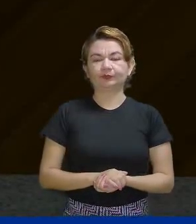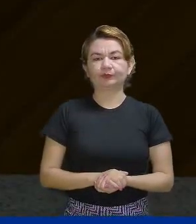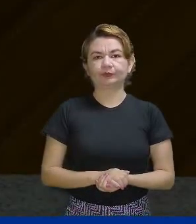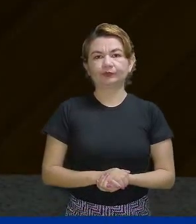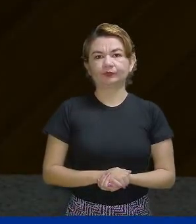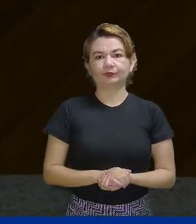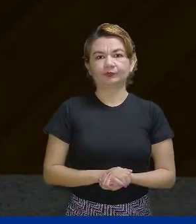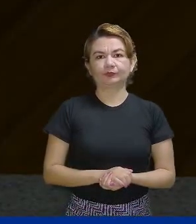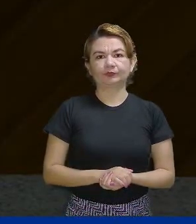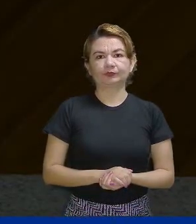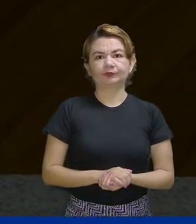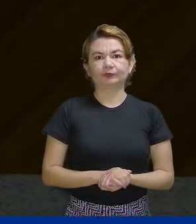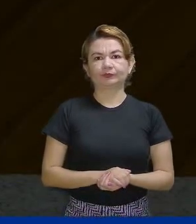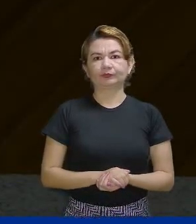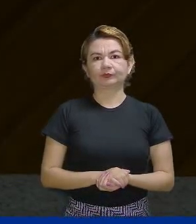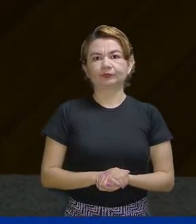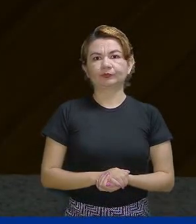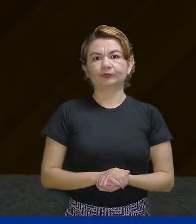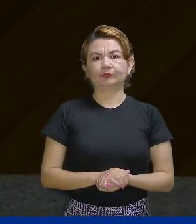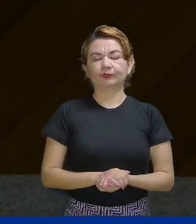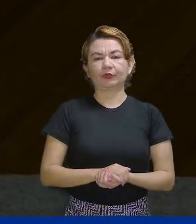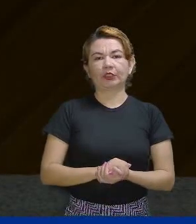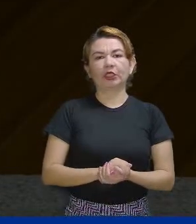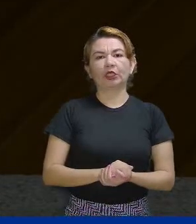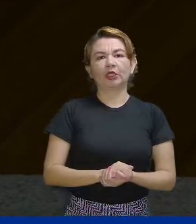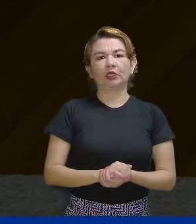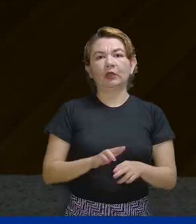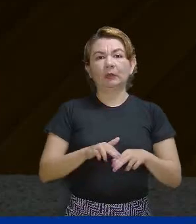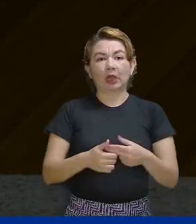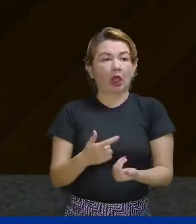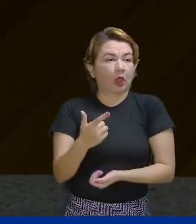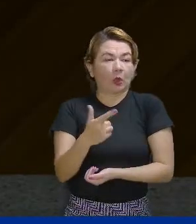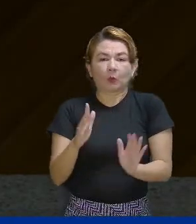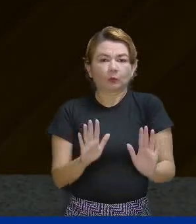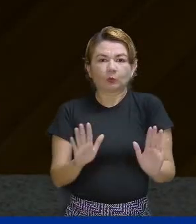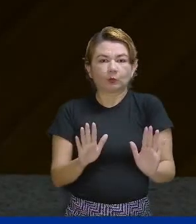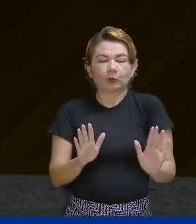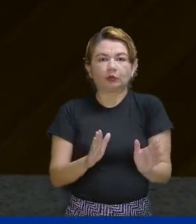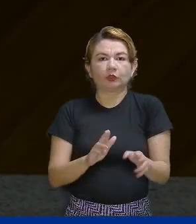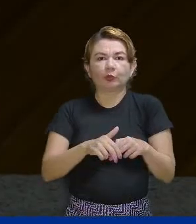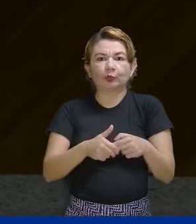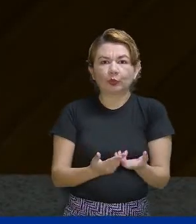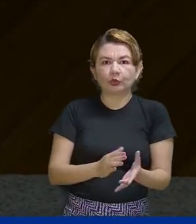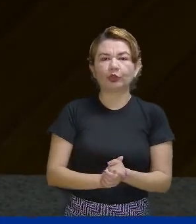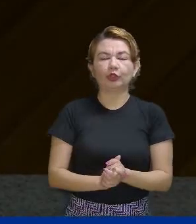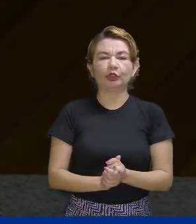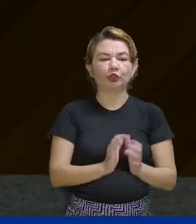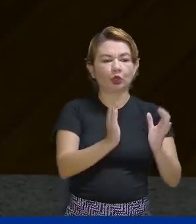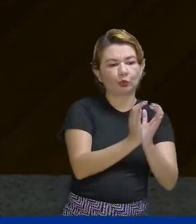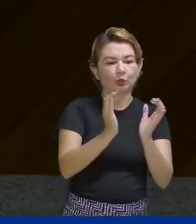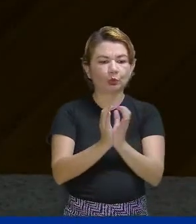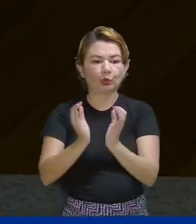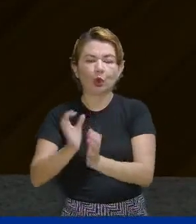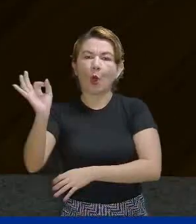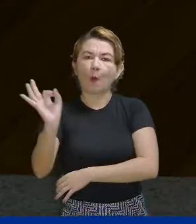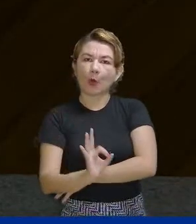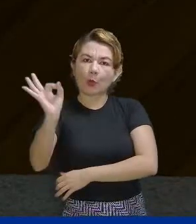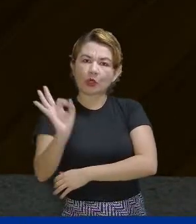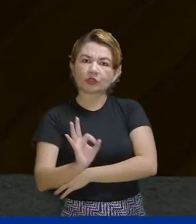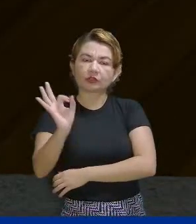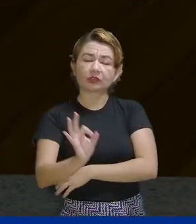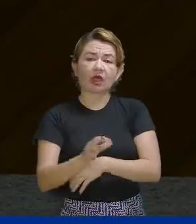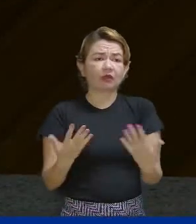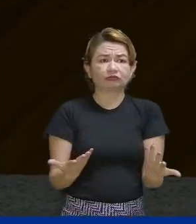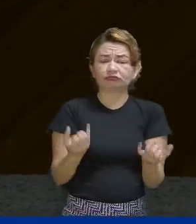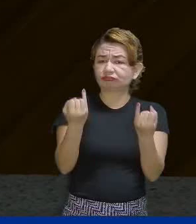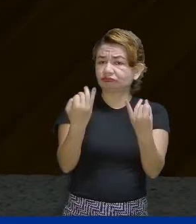batom promulgação, rosa e da traz Emenda toga preta. Constitucional 97 de 2017, não temos mais essa figura das coligações proporcionais, não há como